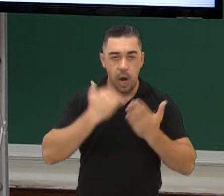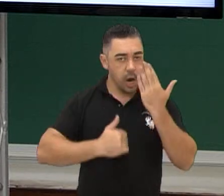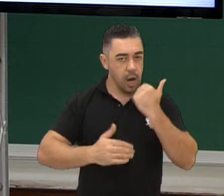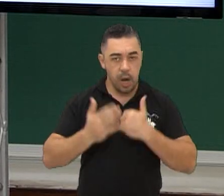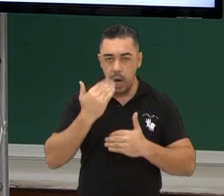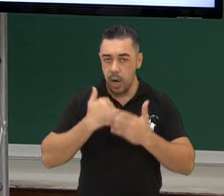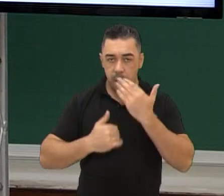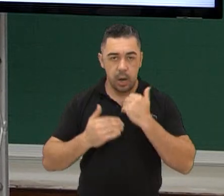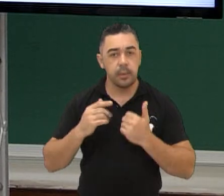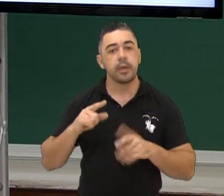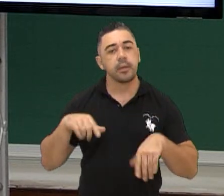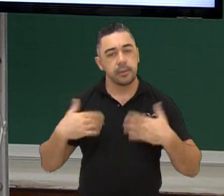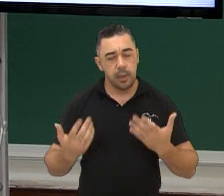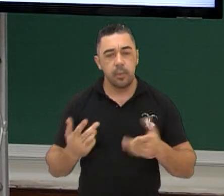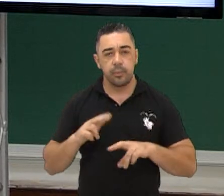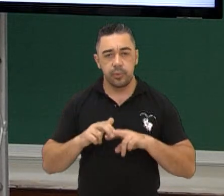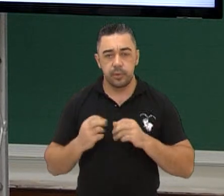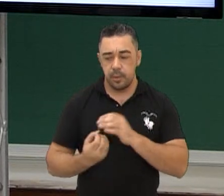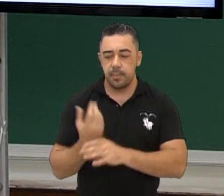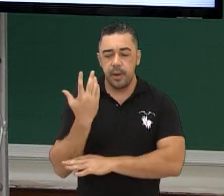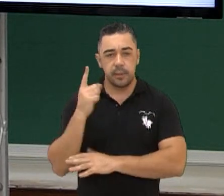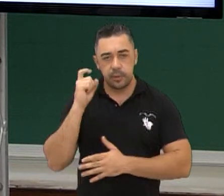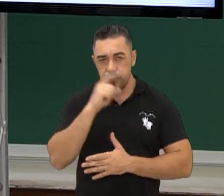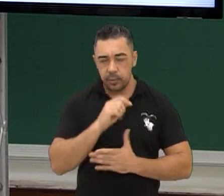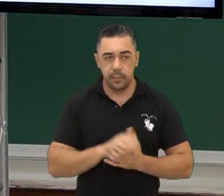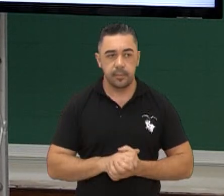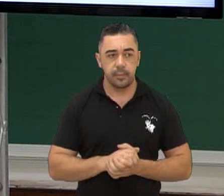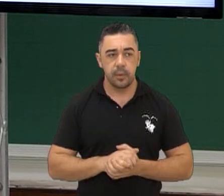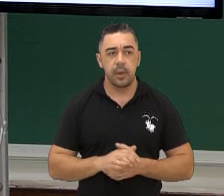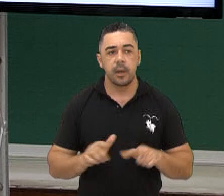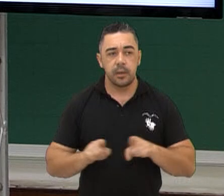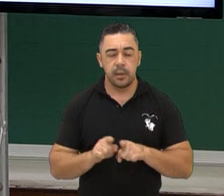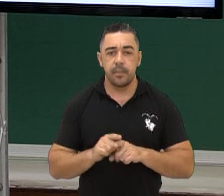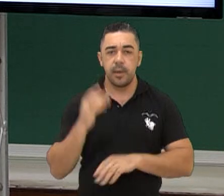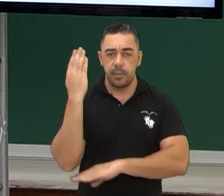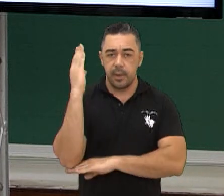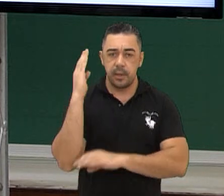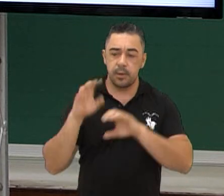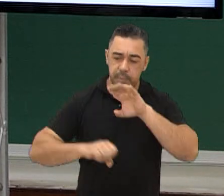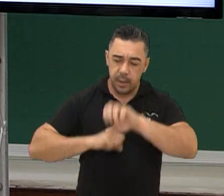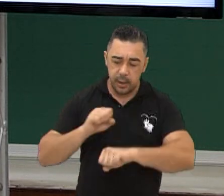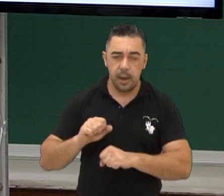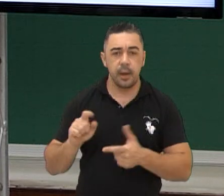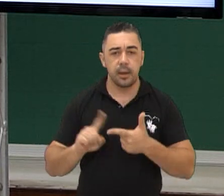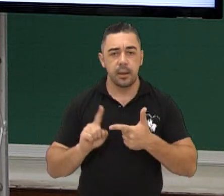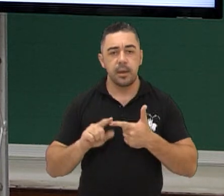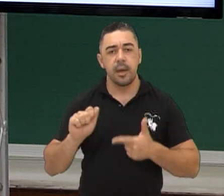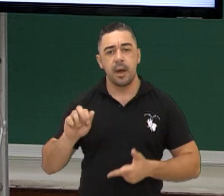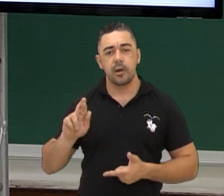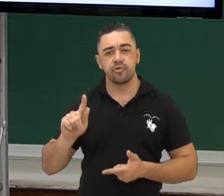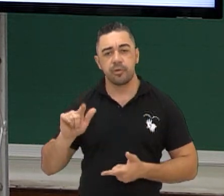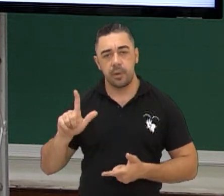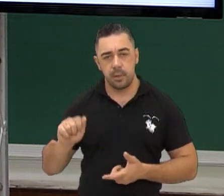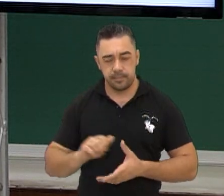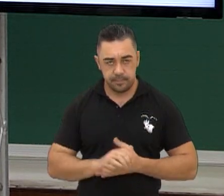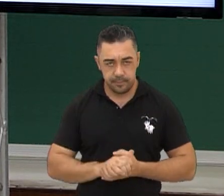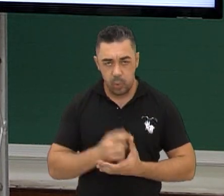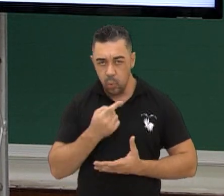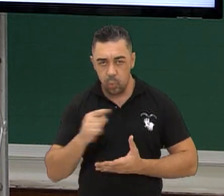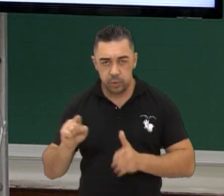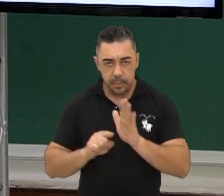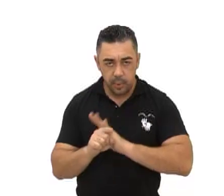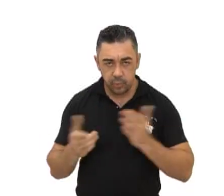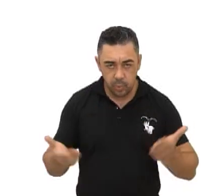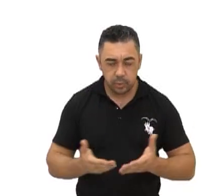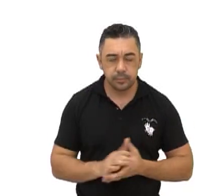as plantas têm muita dificuldade para crescer nessa região. E ainda extração de madeira e argila. Então tudo isso prejudica a caatinga. Nosso último quiz